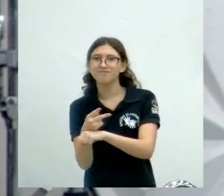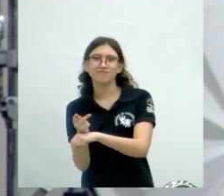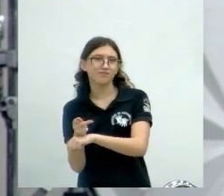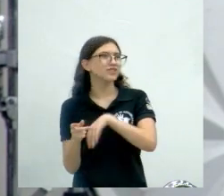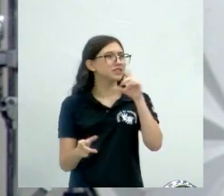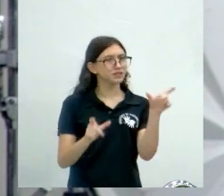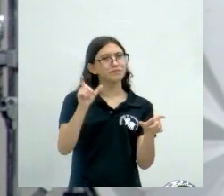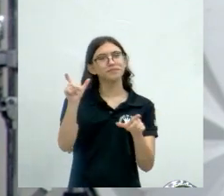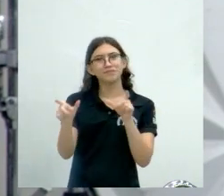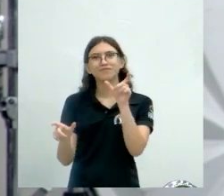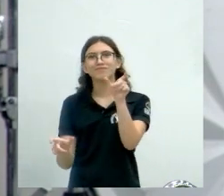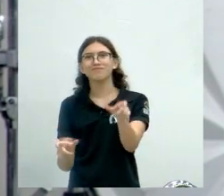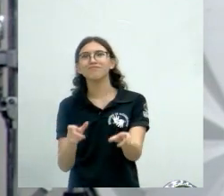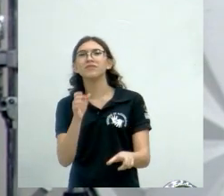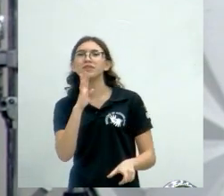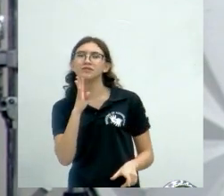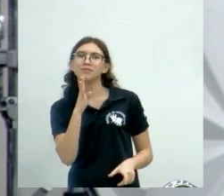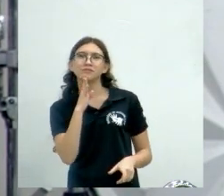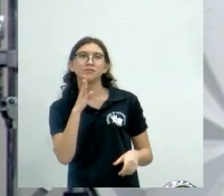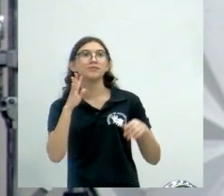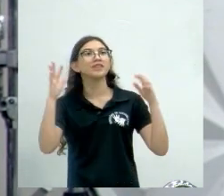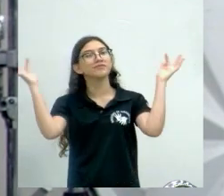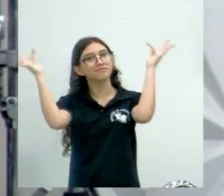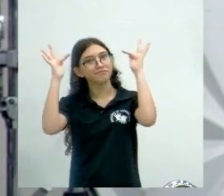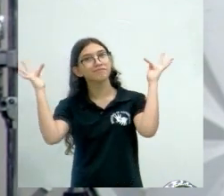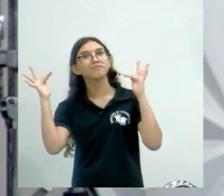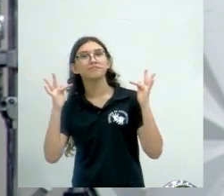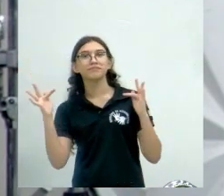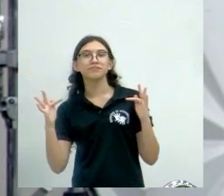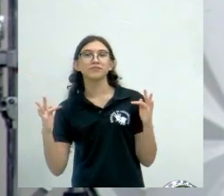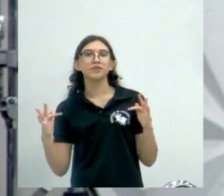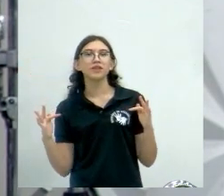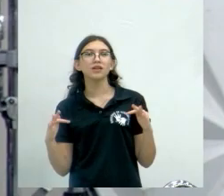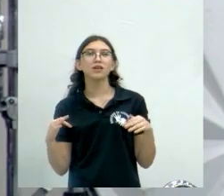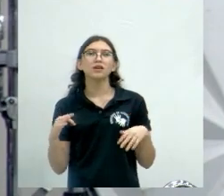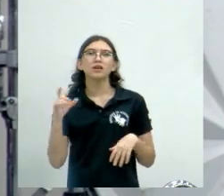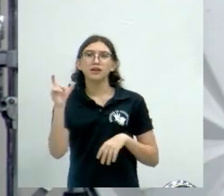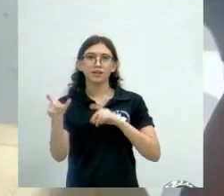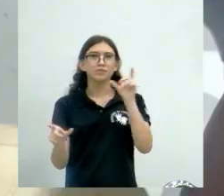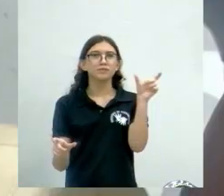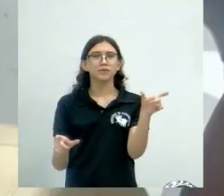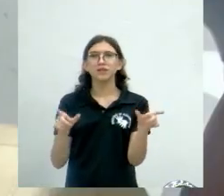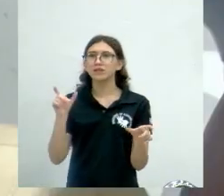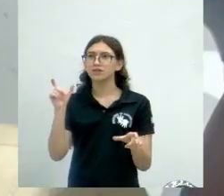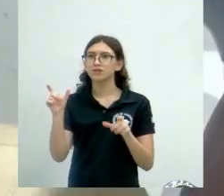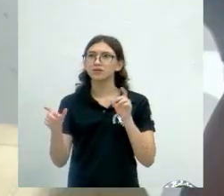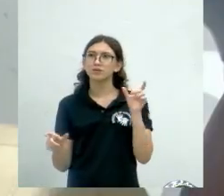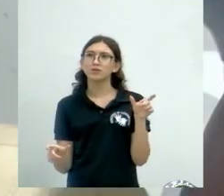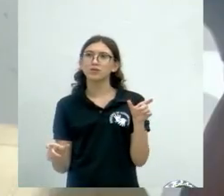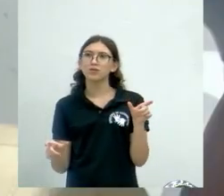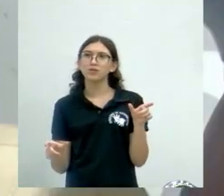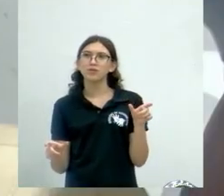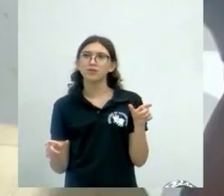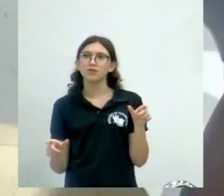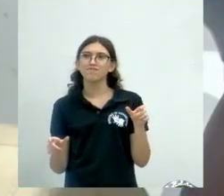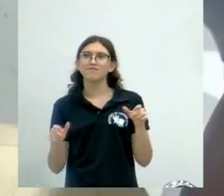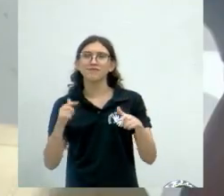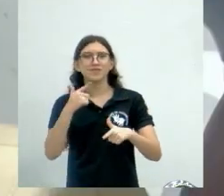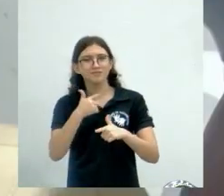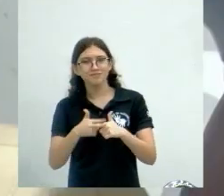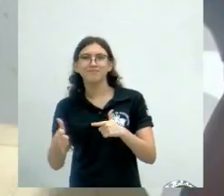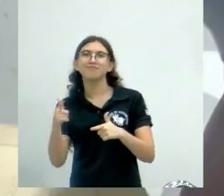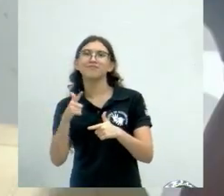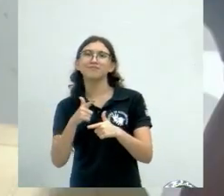nós pela felicidade. Muitos chegam em conflitos, em busca